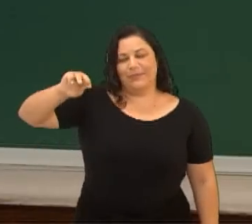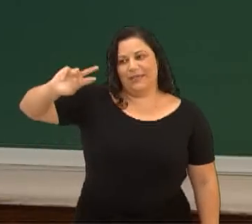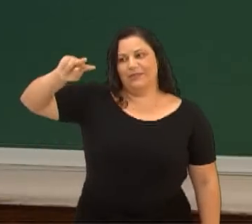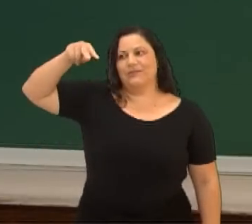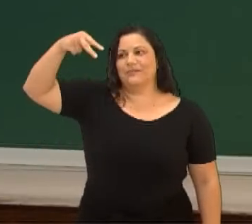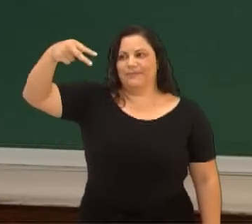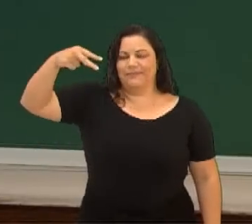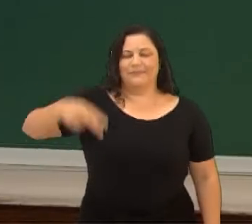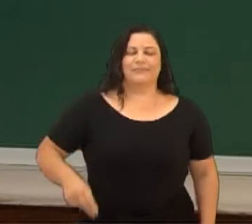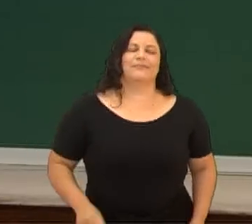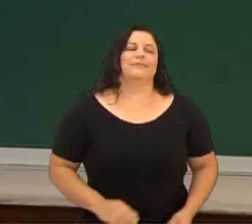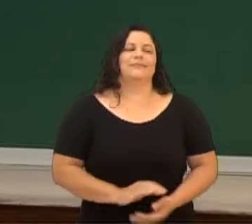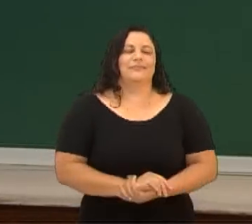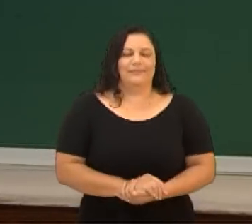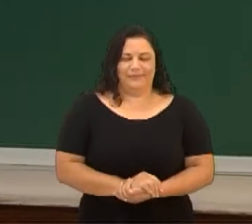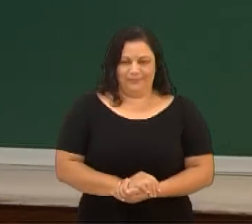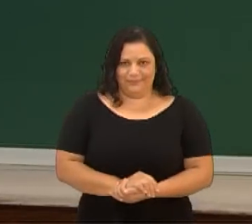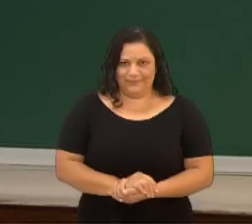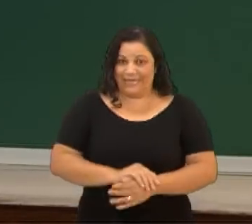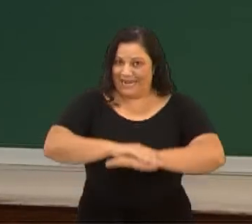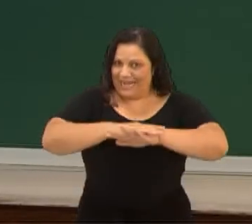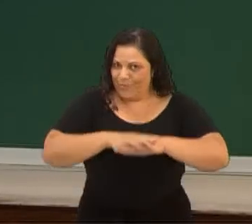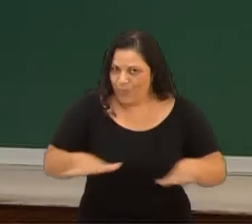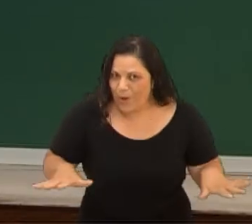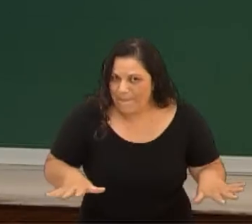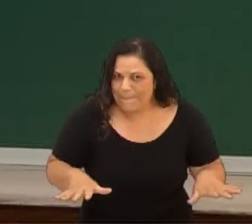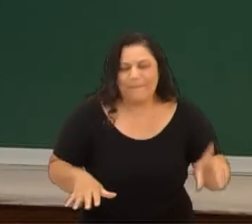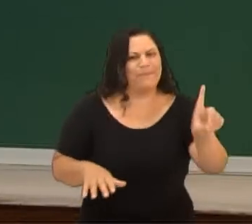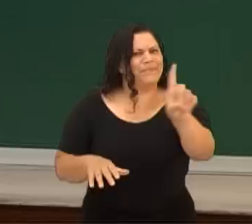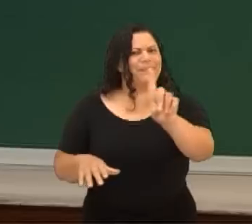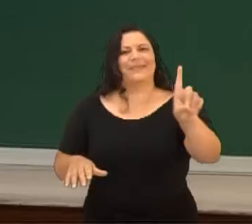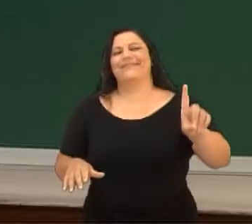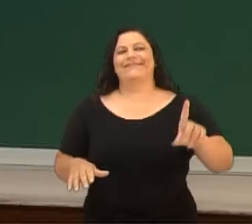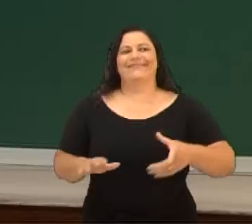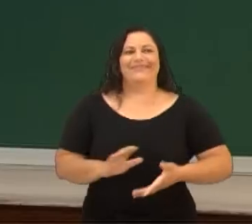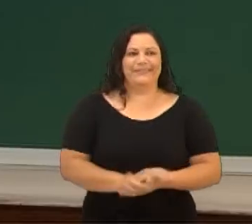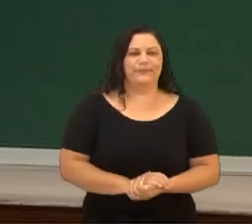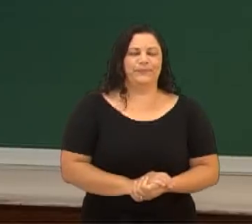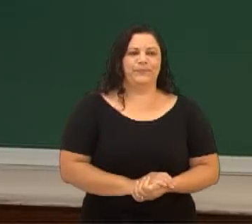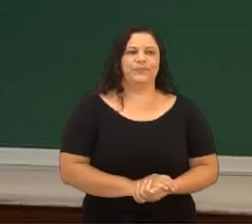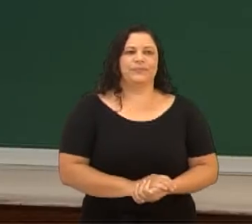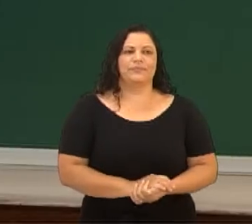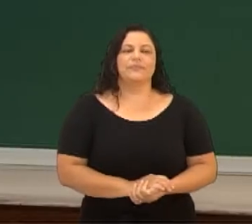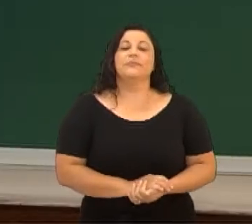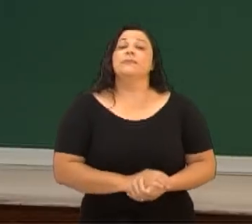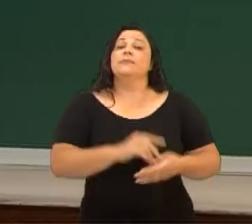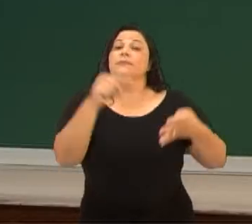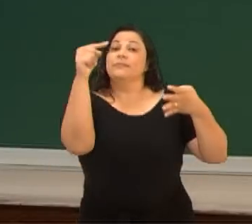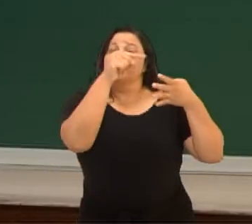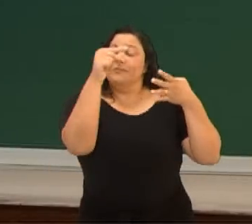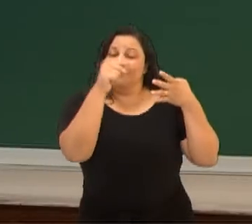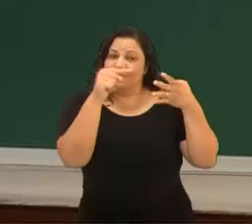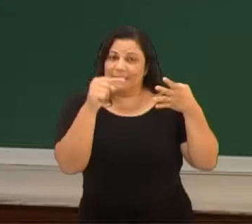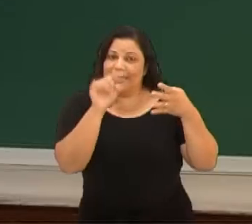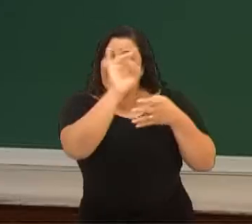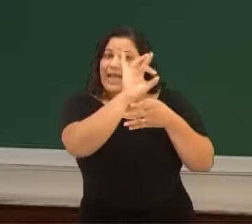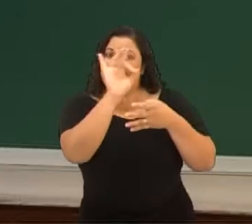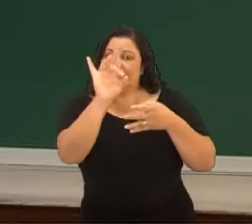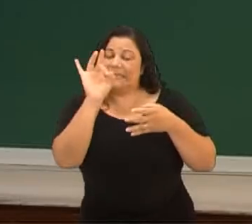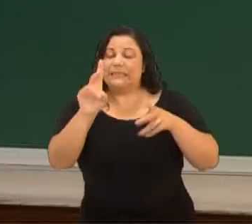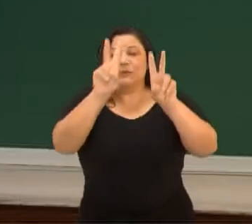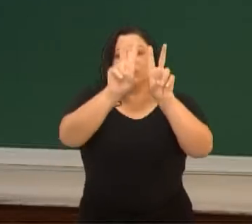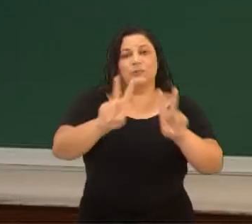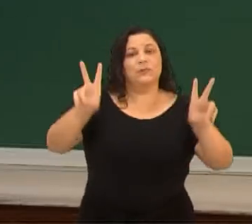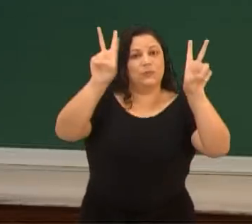82,45 metros quadrados. Acabou? Não. Cada área dele vai ter um valor